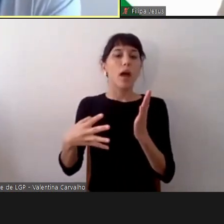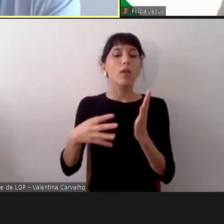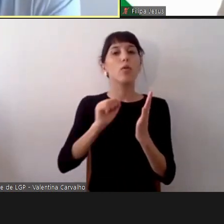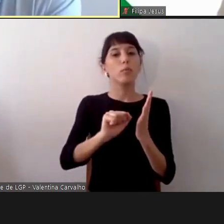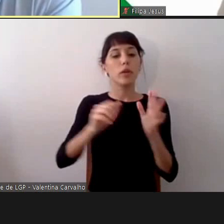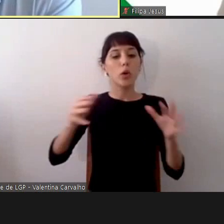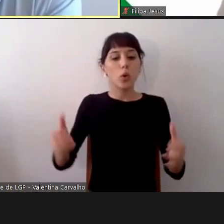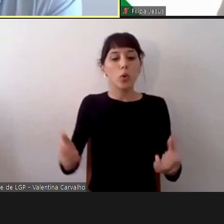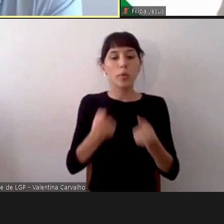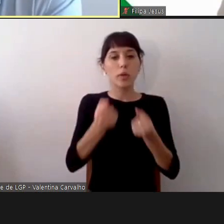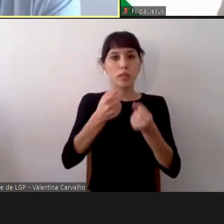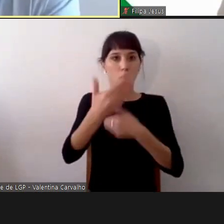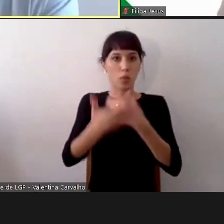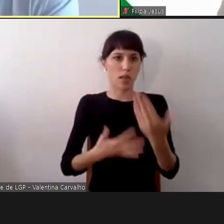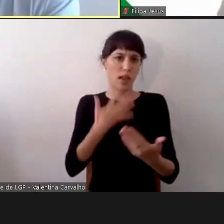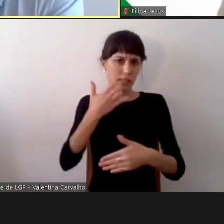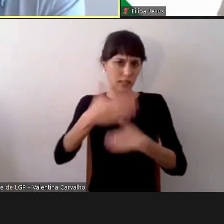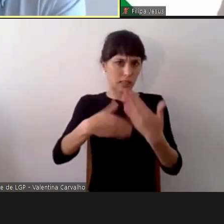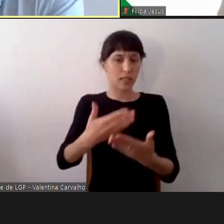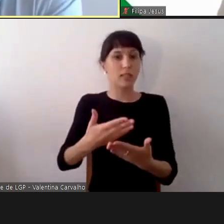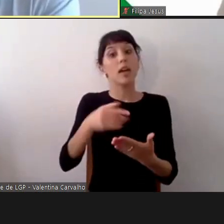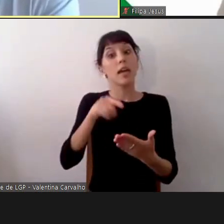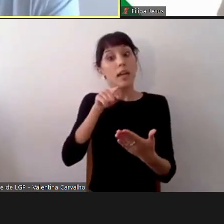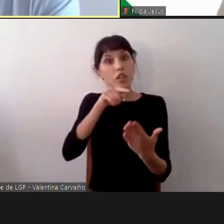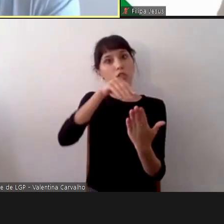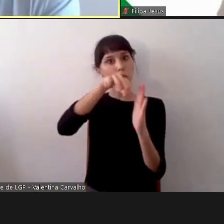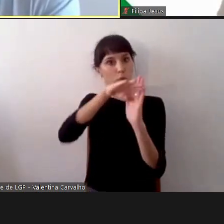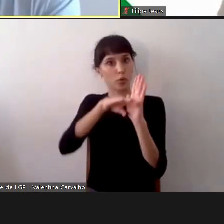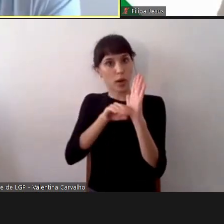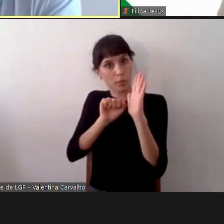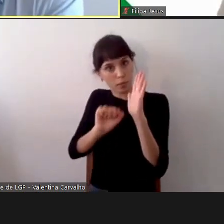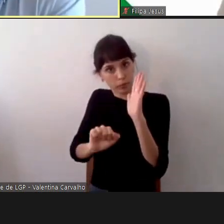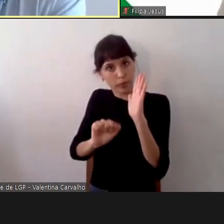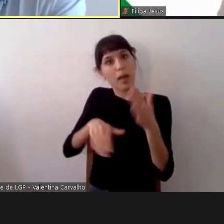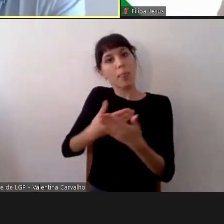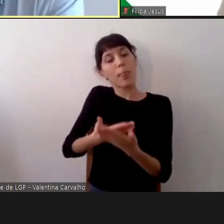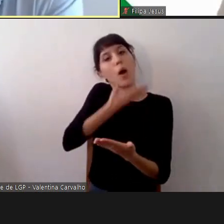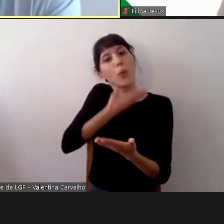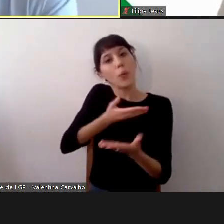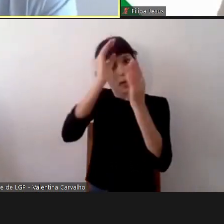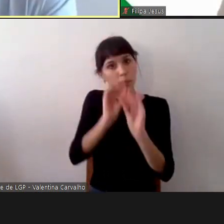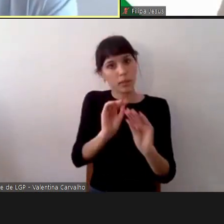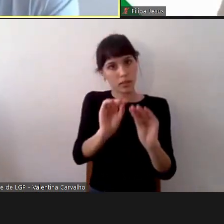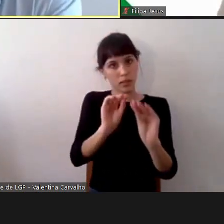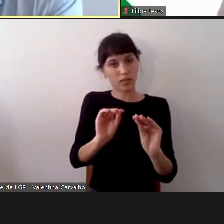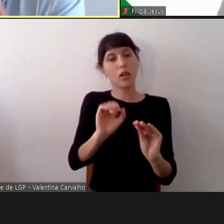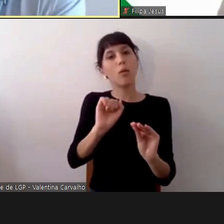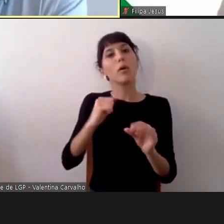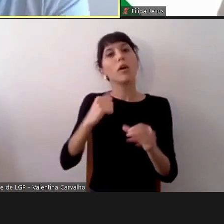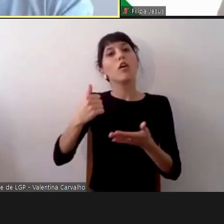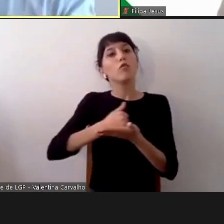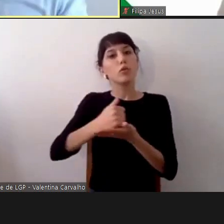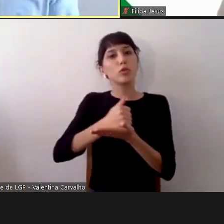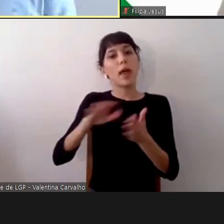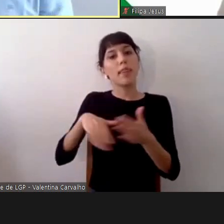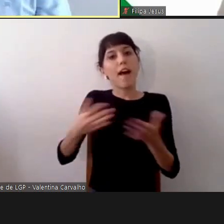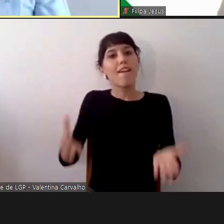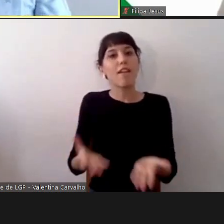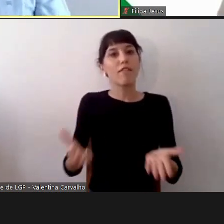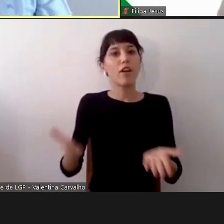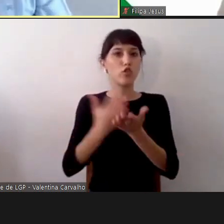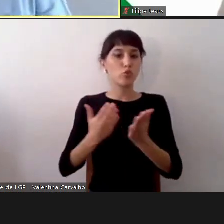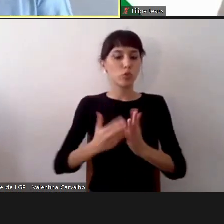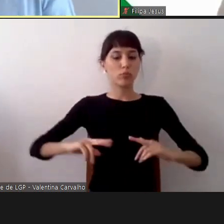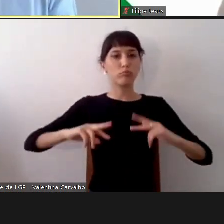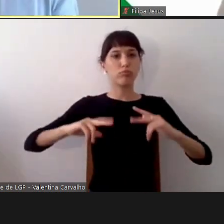este programa de capacitação da Administração Pública Local, promover a qualificação escolar e profissional dos trabalhadores